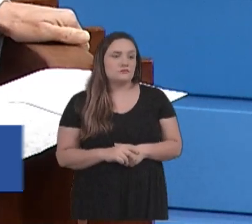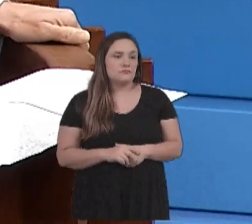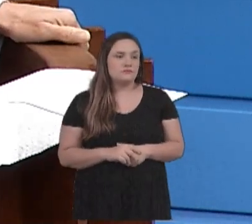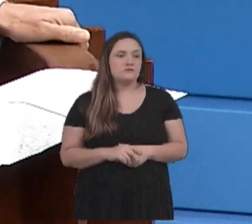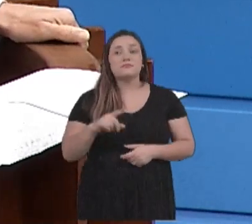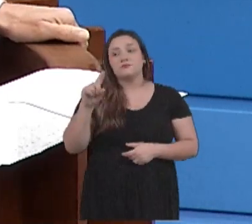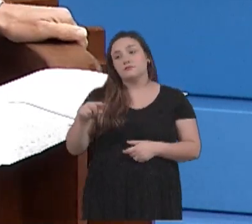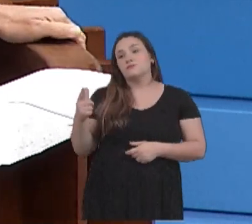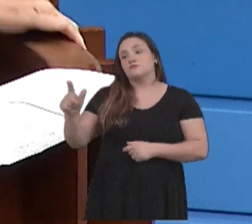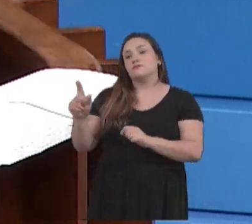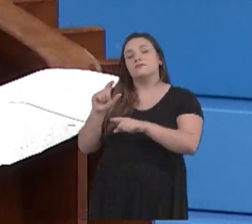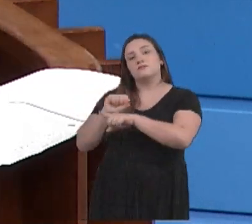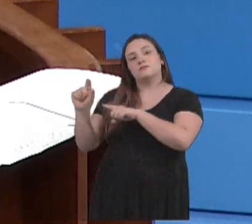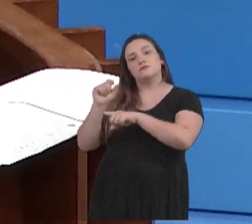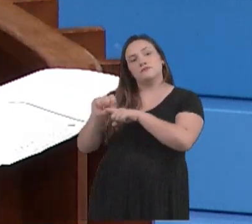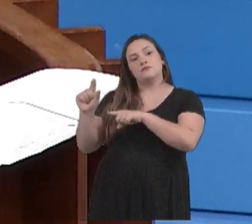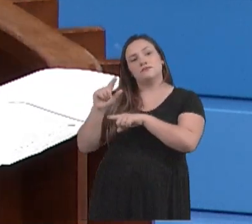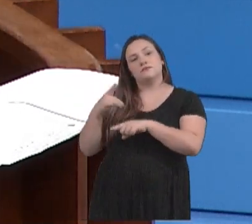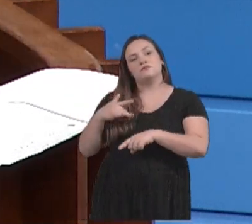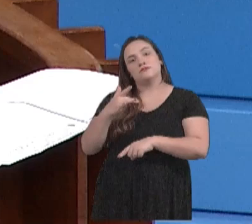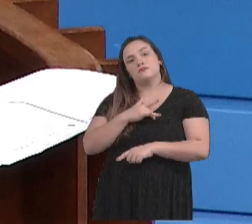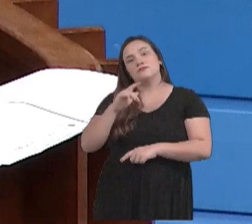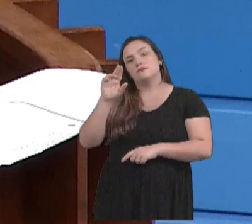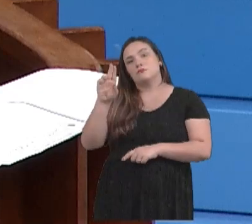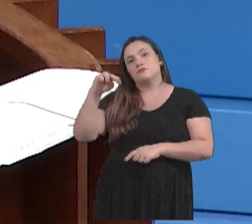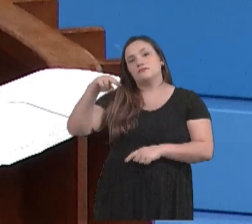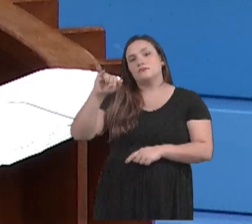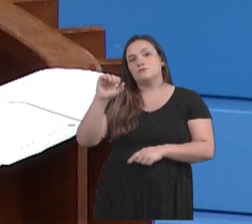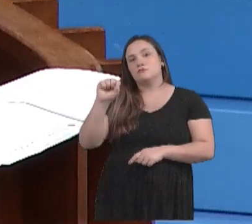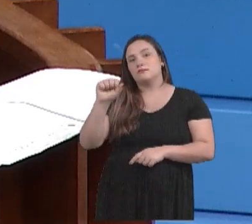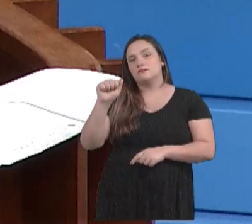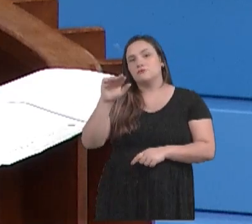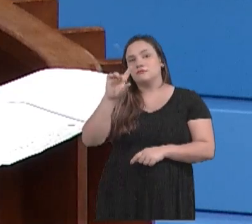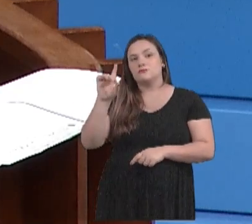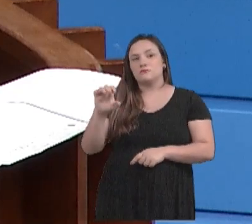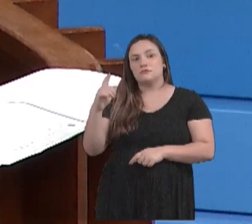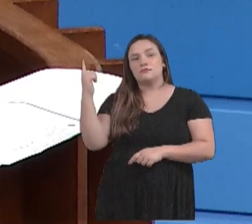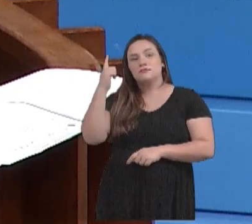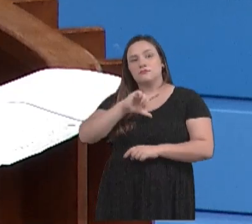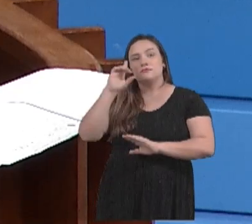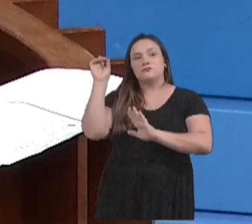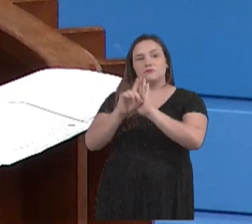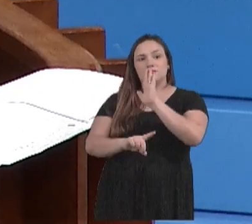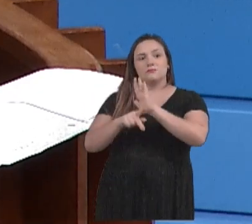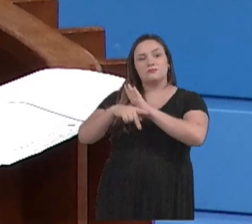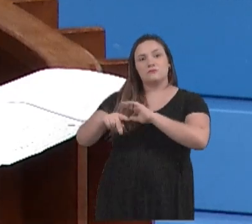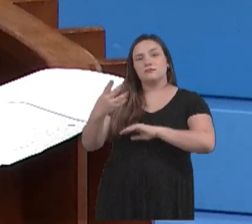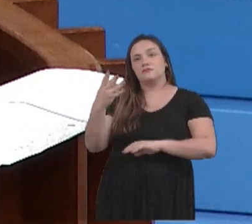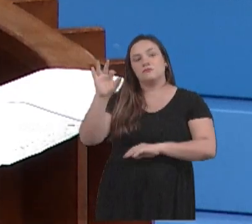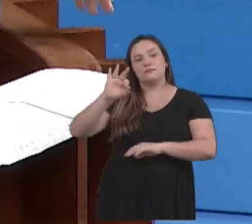outro plano de saúde, não ganhou o direito de ter 4% na justiça.